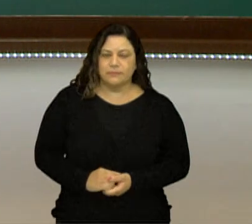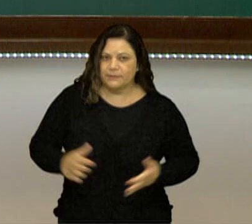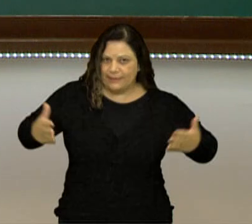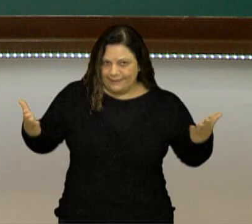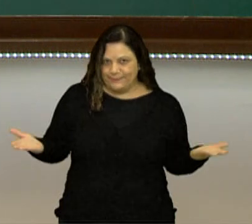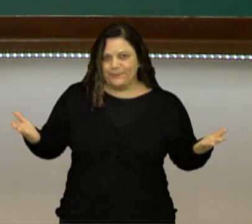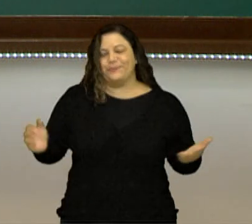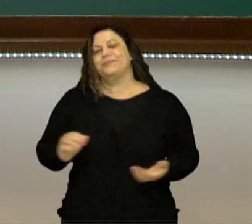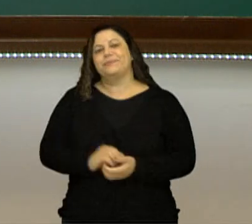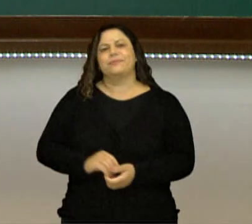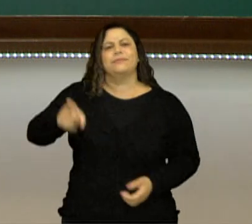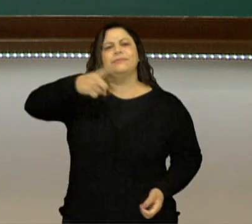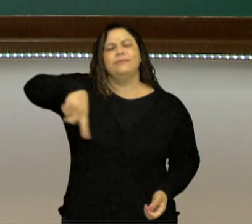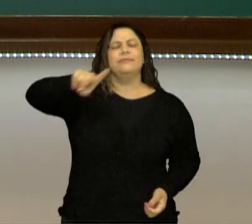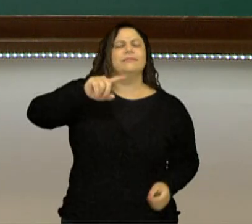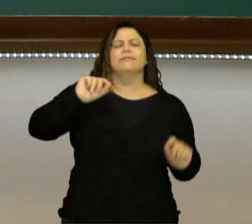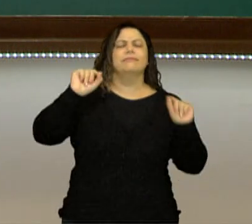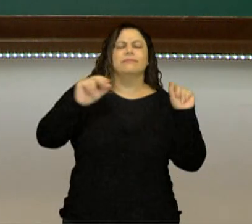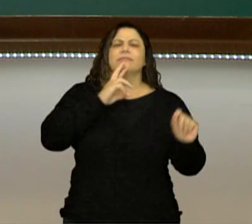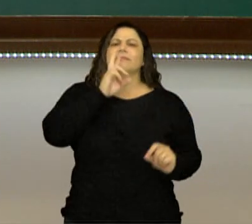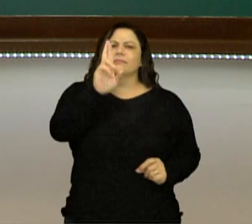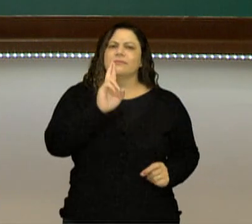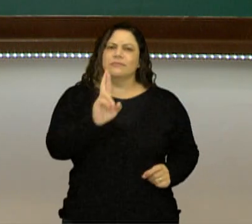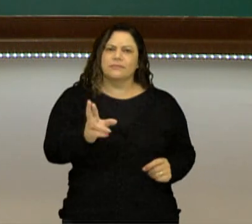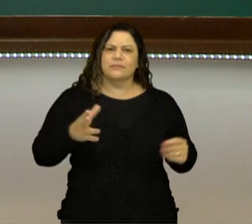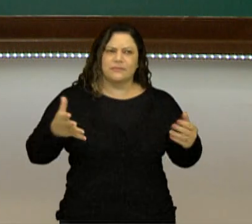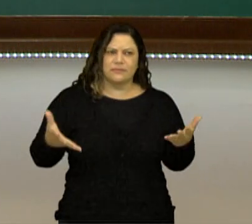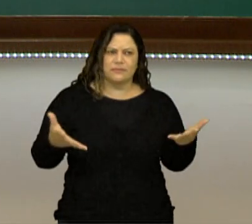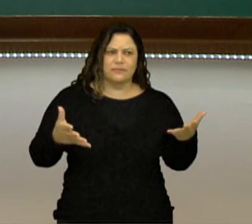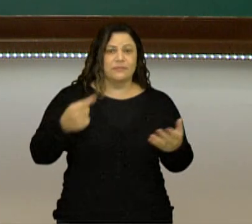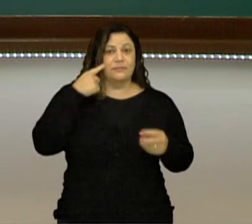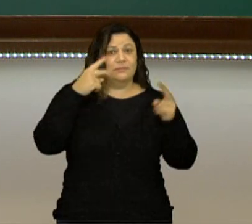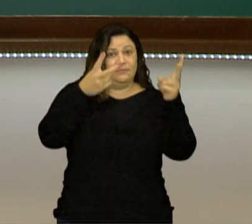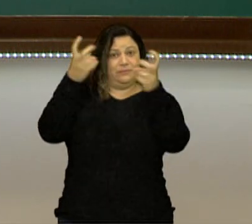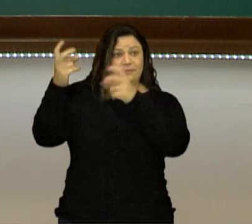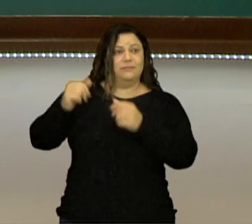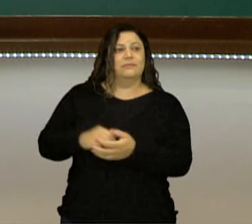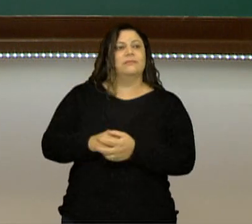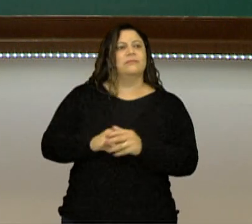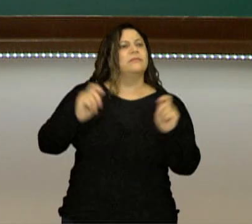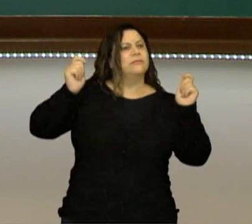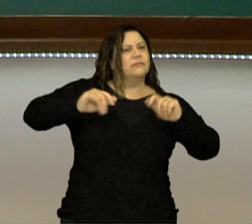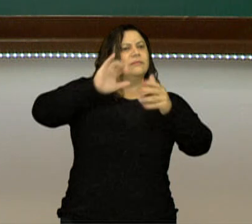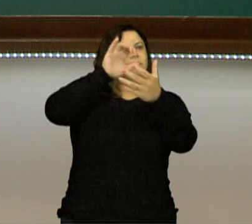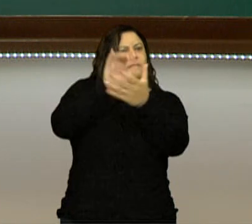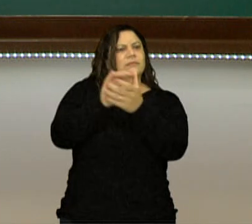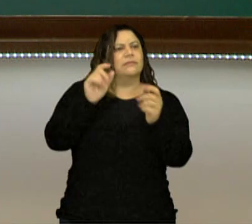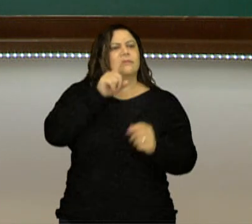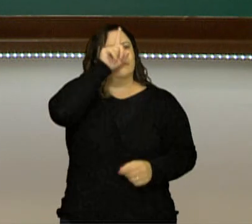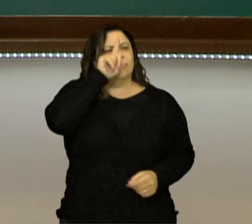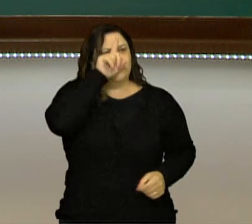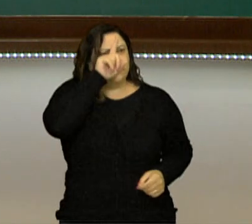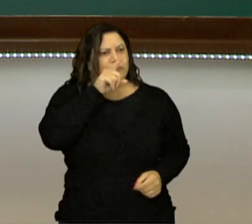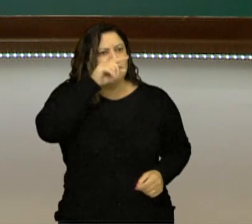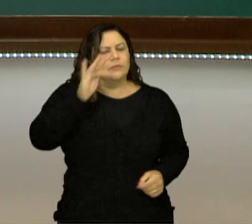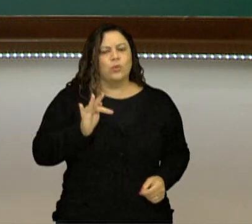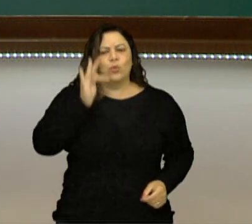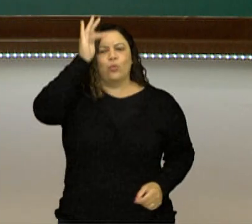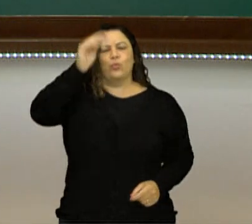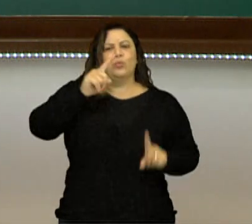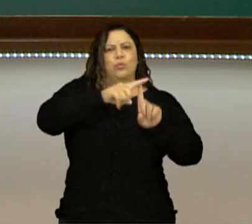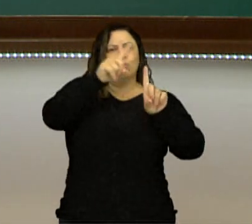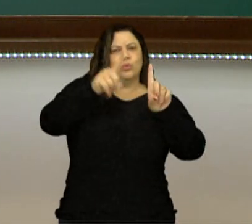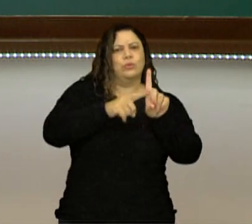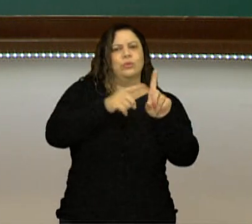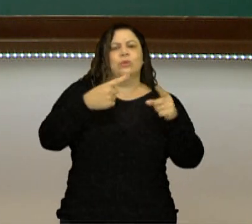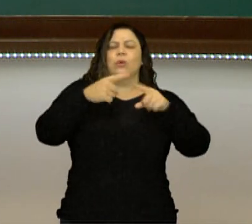Então, gente, o que vocês responderam? Veja lá, tais casamentos podem representar risco para uma futura gestação